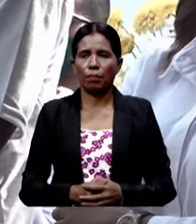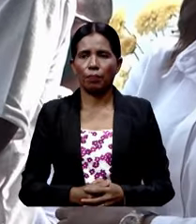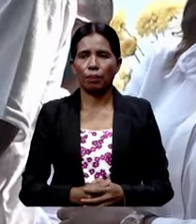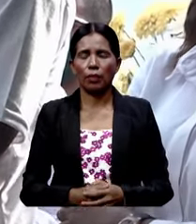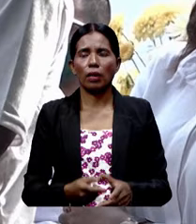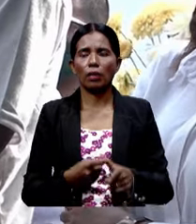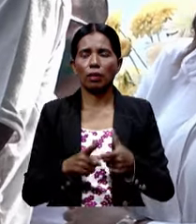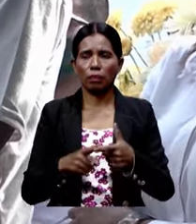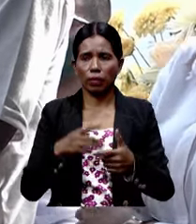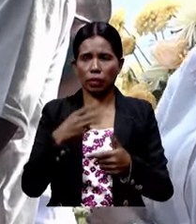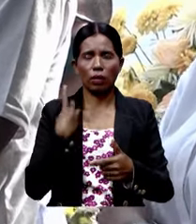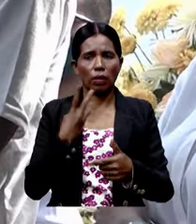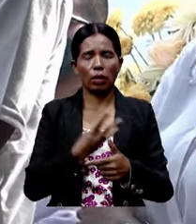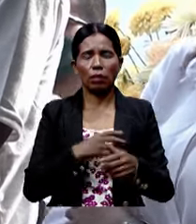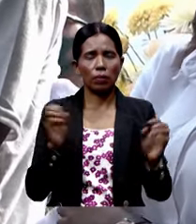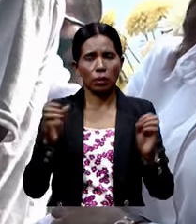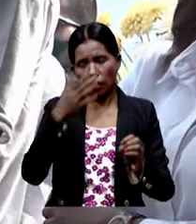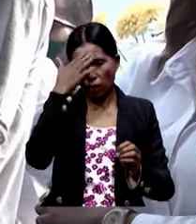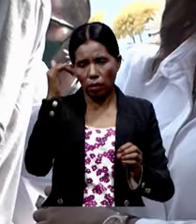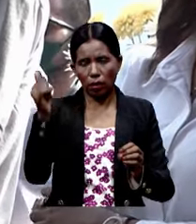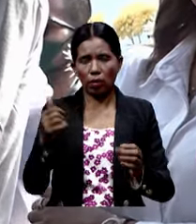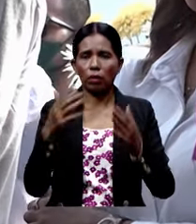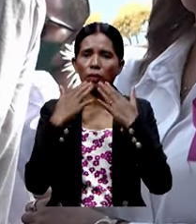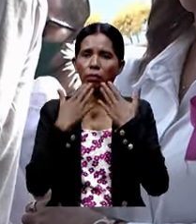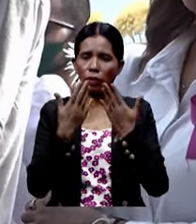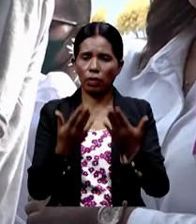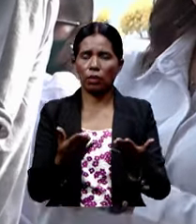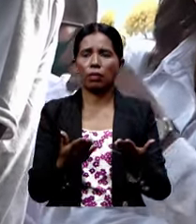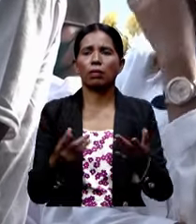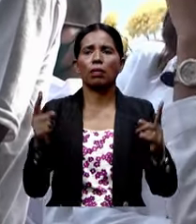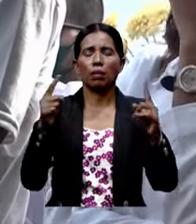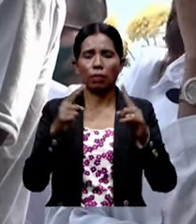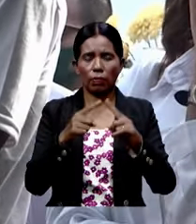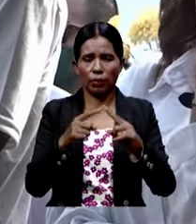Durmei a menos a reunião. A torre a